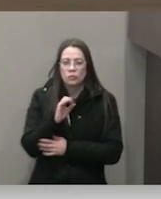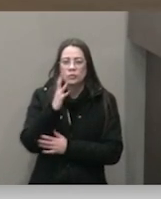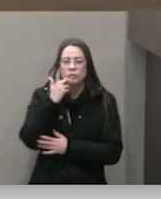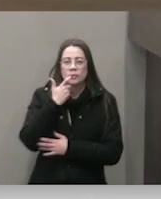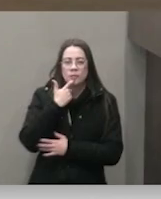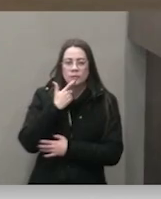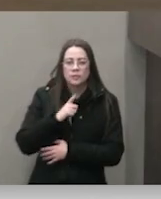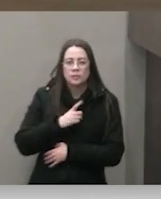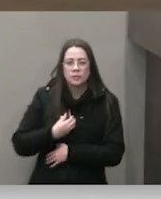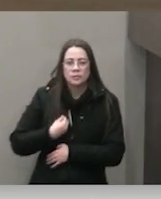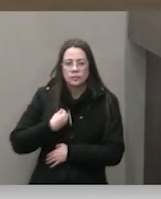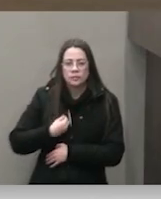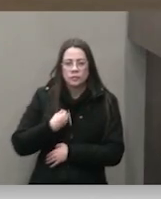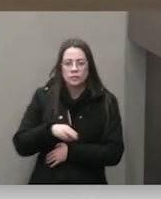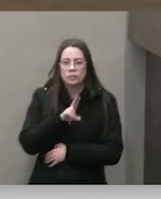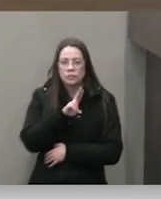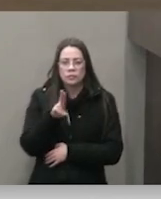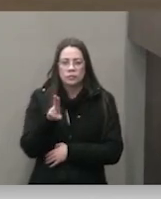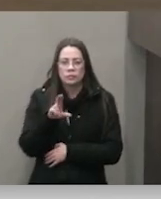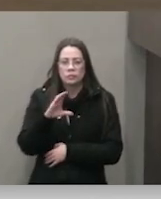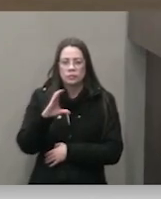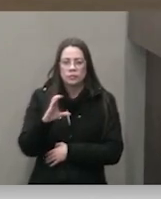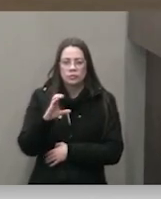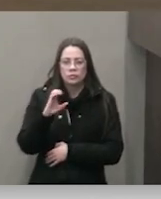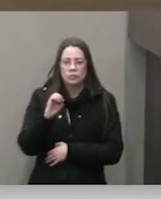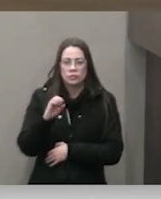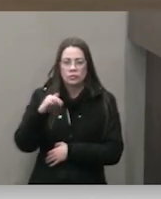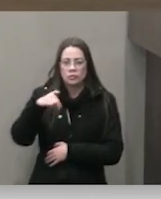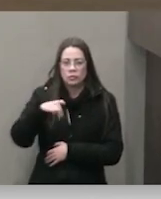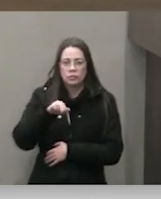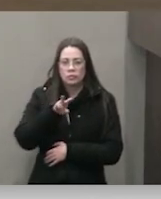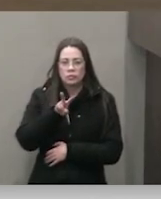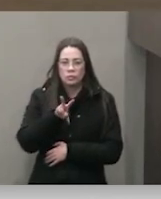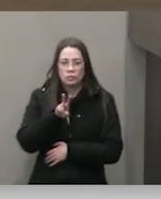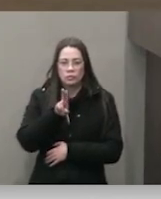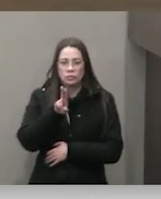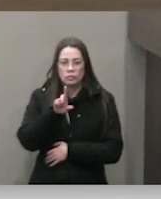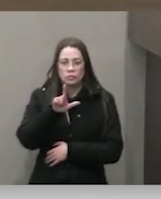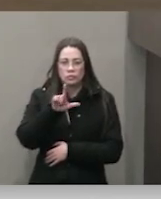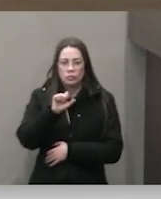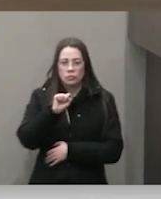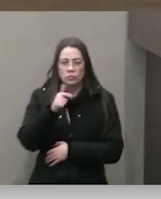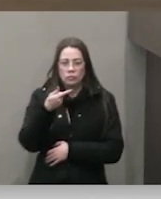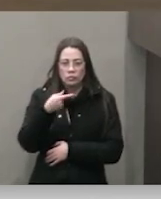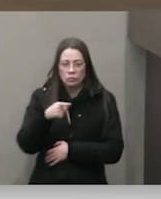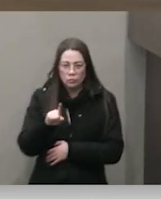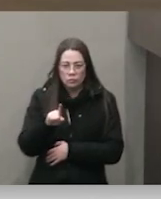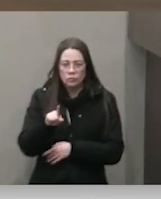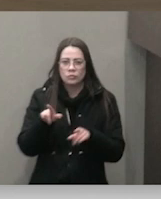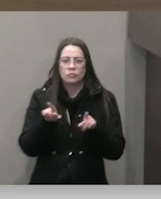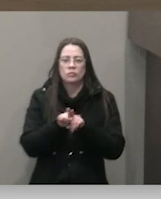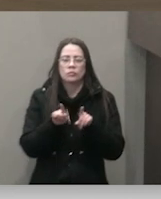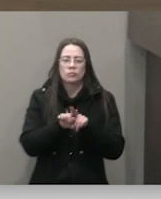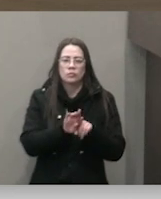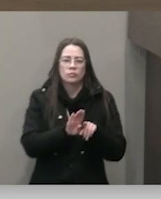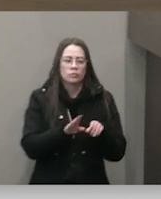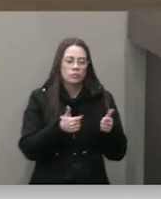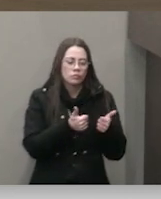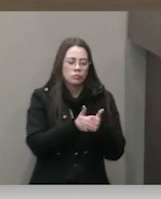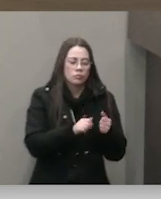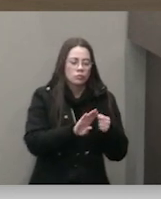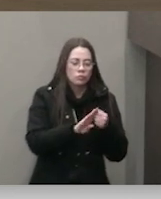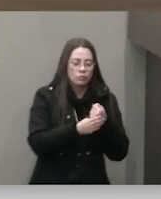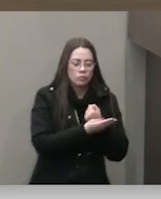Carvalho. Estavam no patrulhamento de rotina, nas proximidades ali do módulo do Boqueirão, e